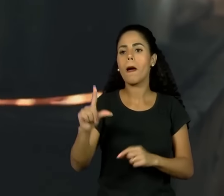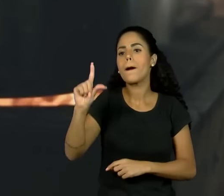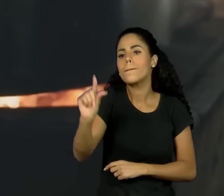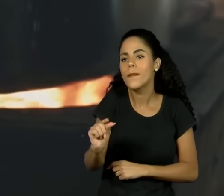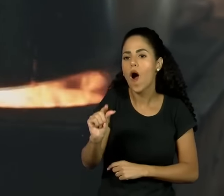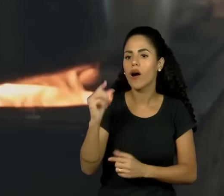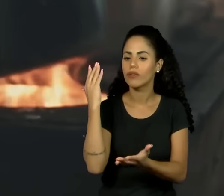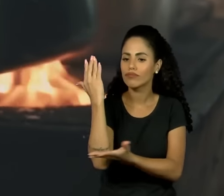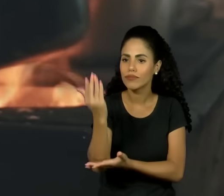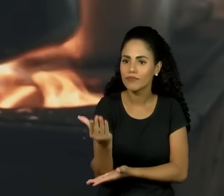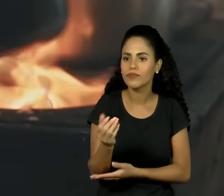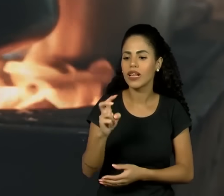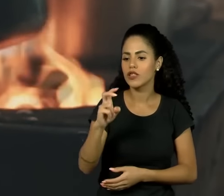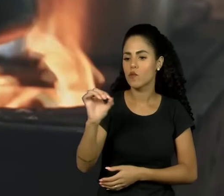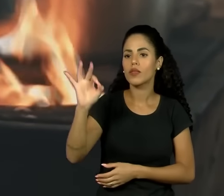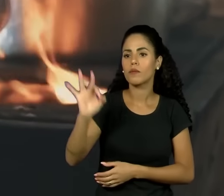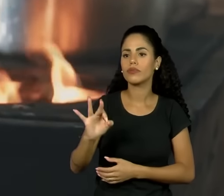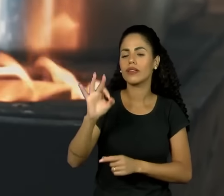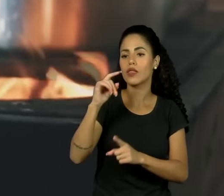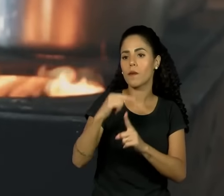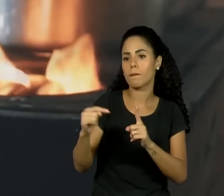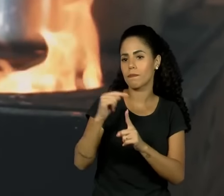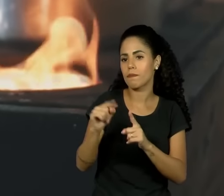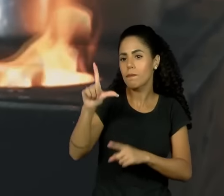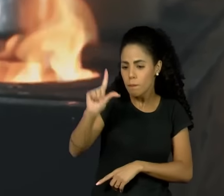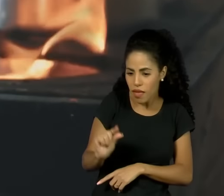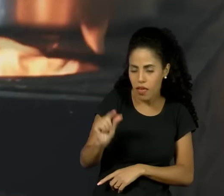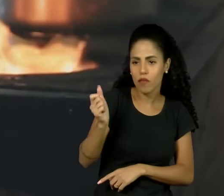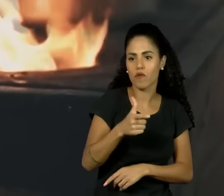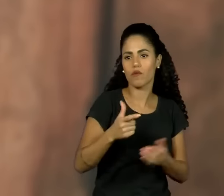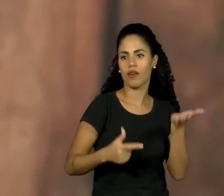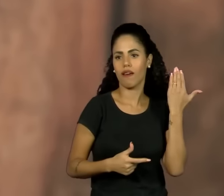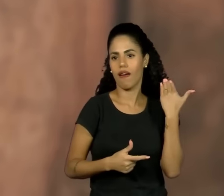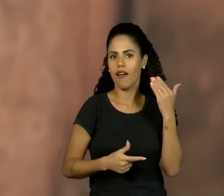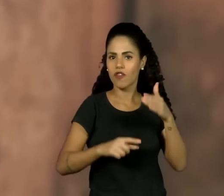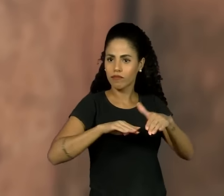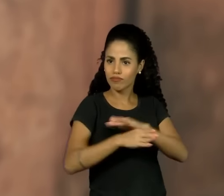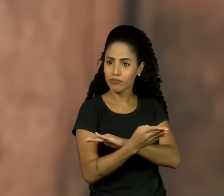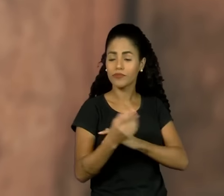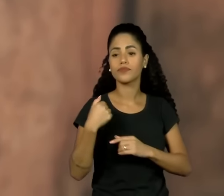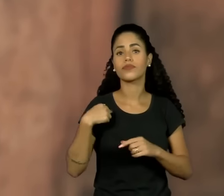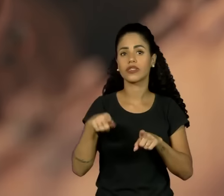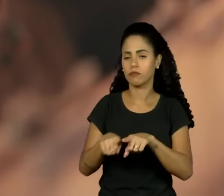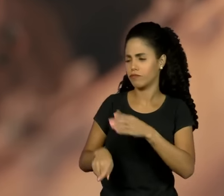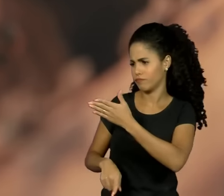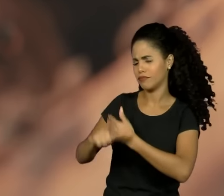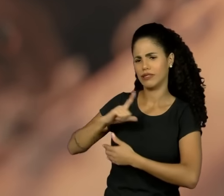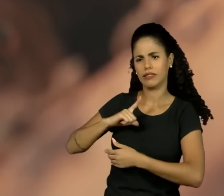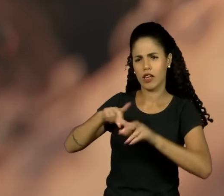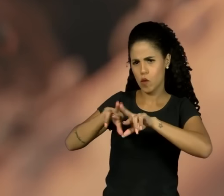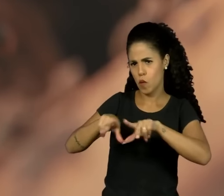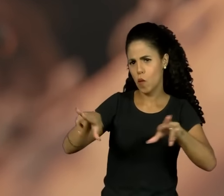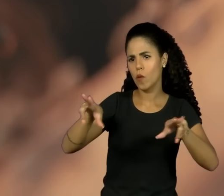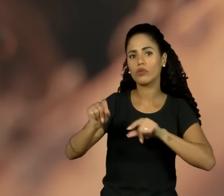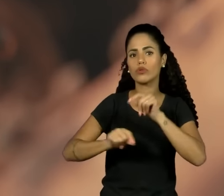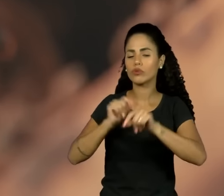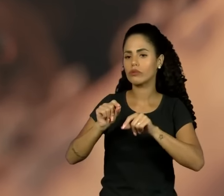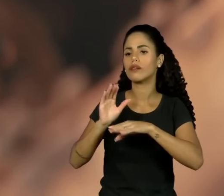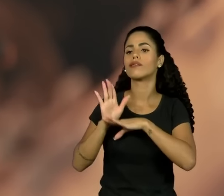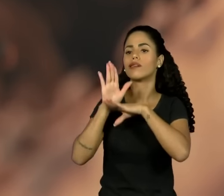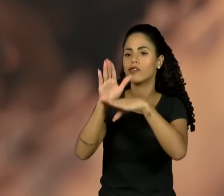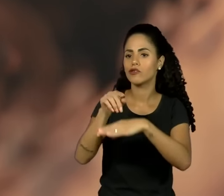até cerca de 50% a menos de lenha do que os fogões a lenha convencional. A meliponicultura, né, que é um braço forte